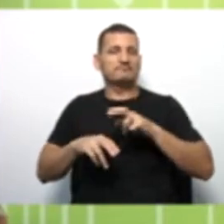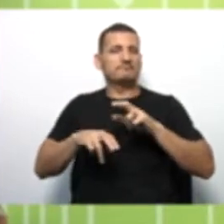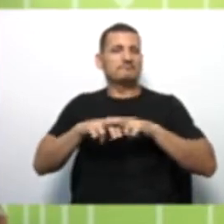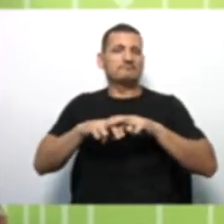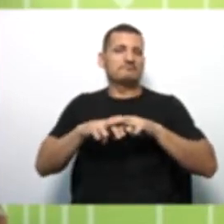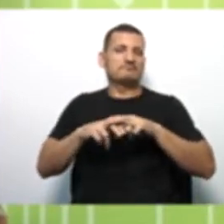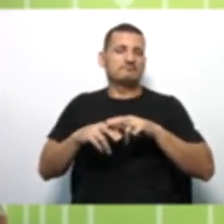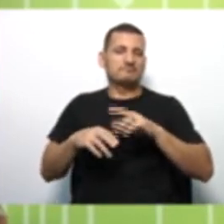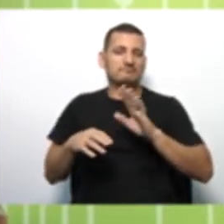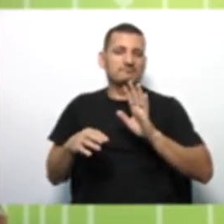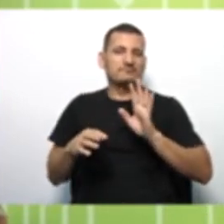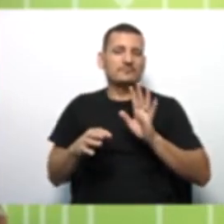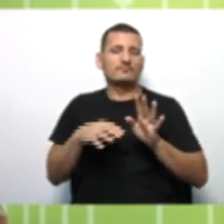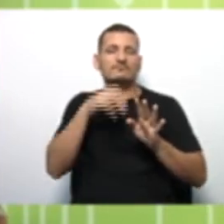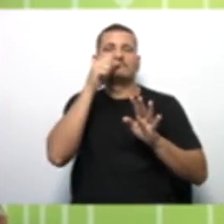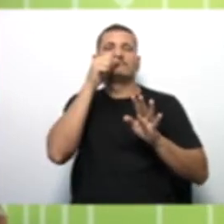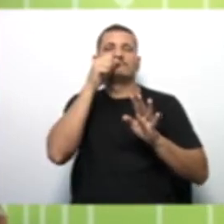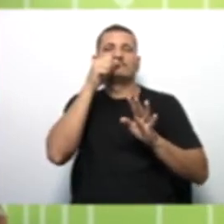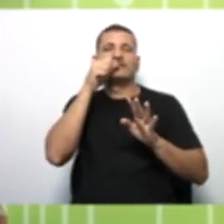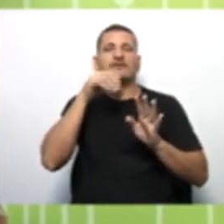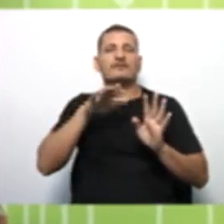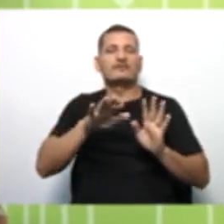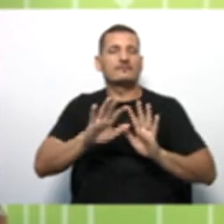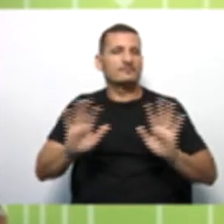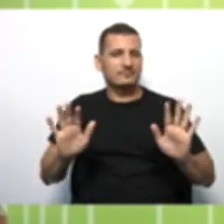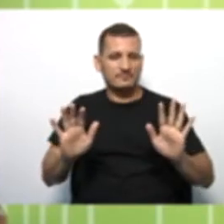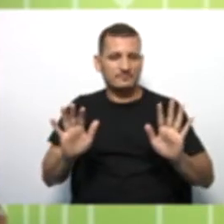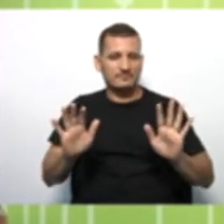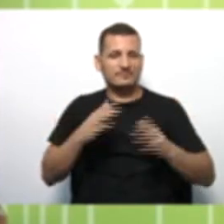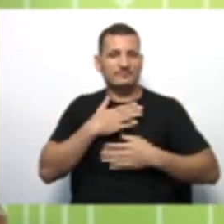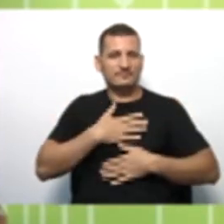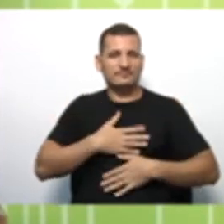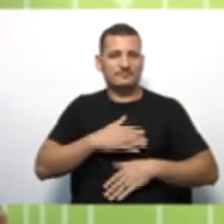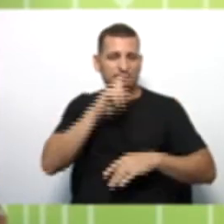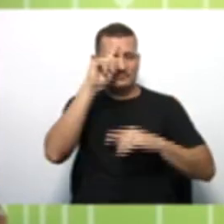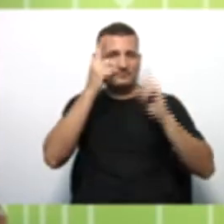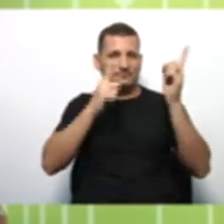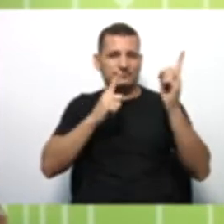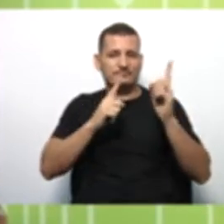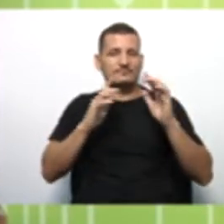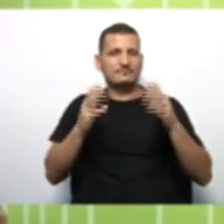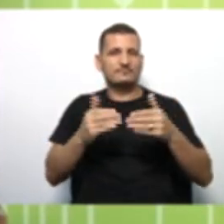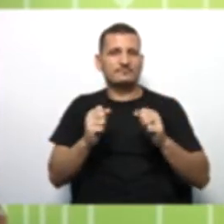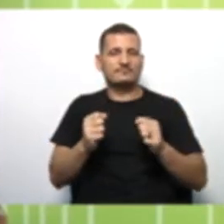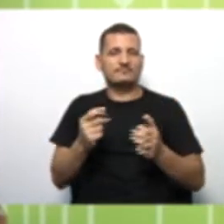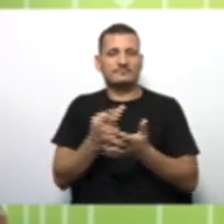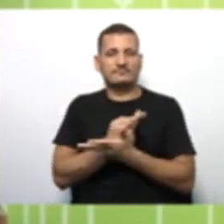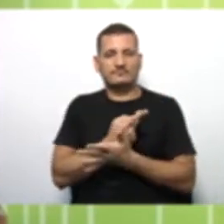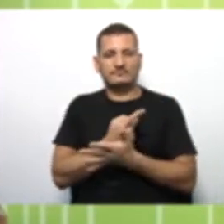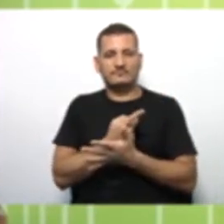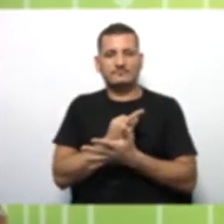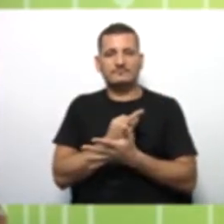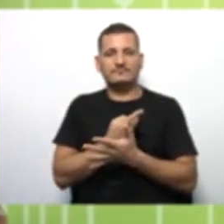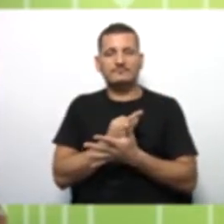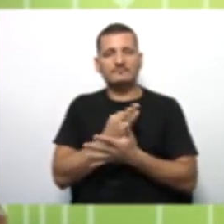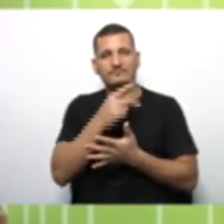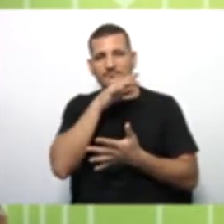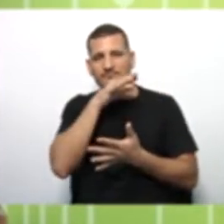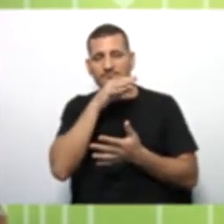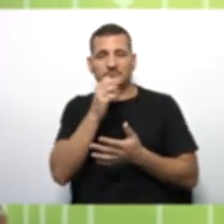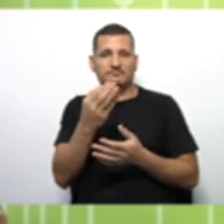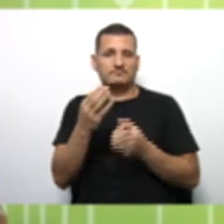cima e conseguir trazer ali todas as ideias, tá, gente? Tudo que pode acontecer de ruim ou